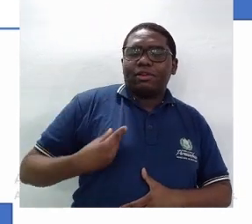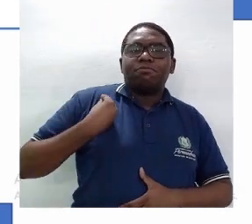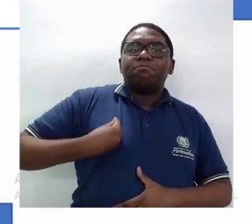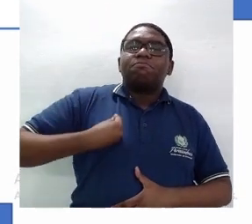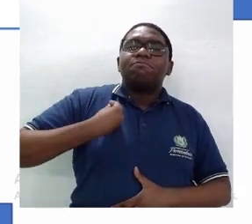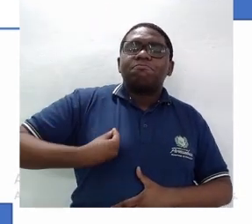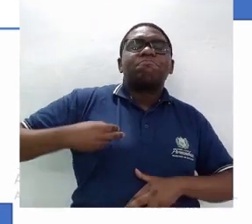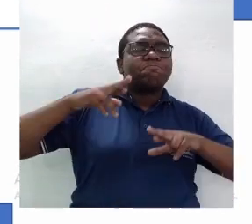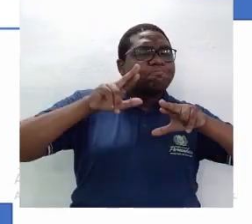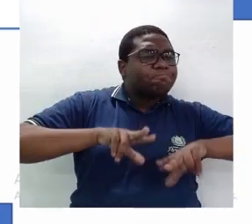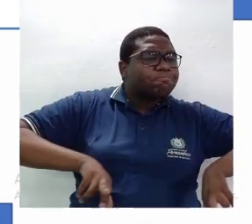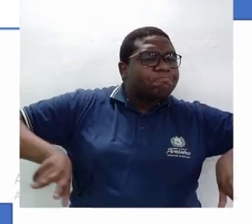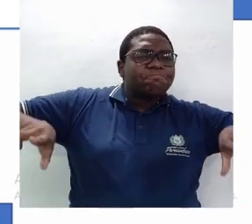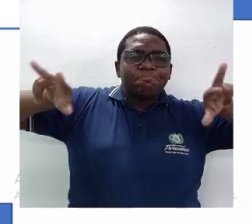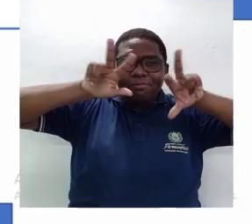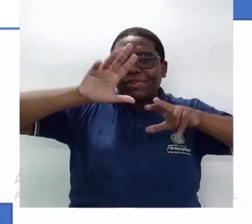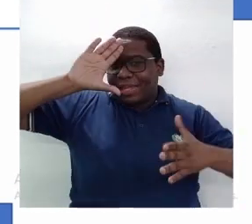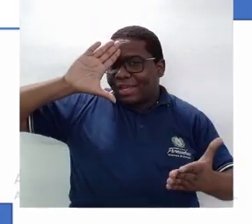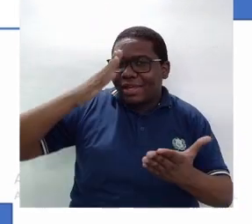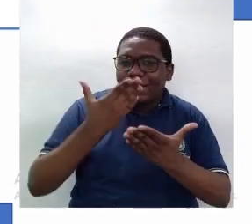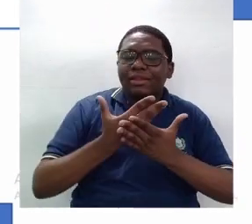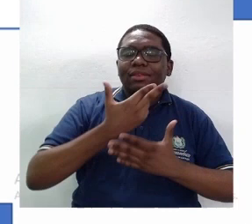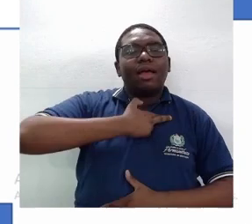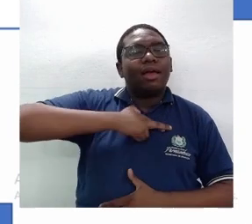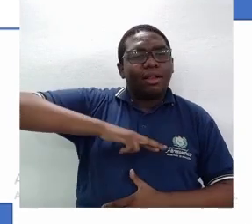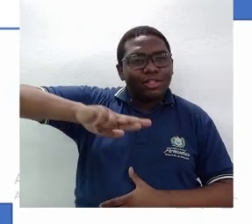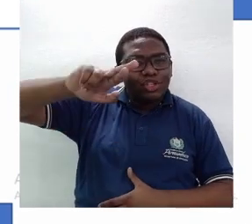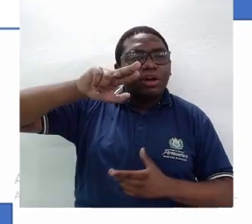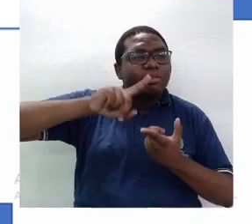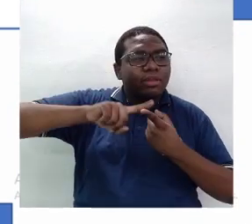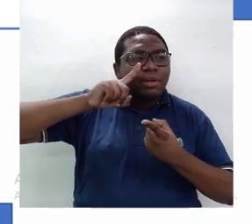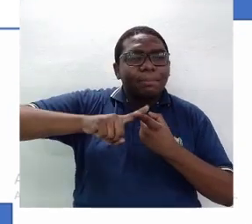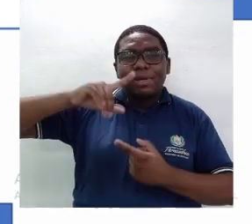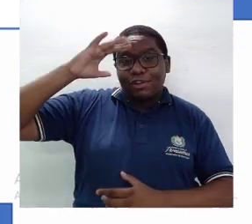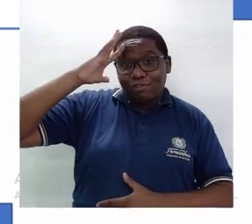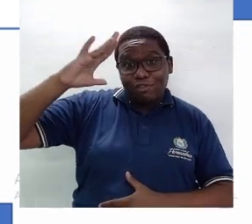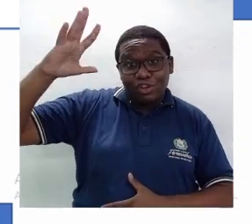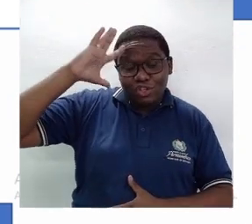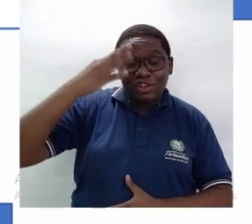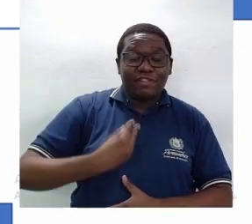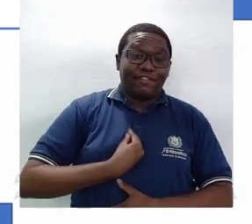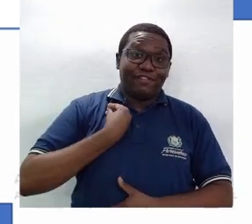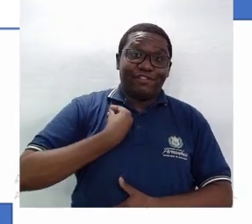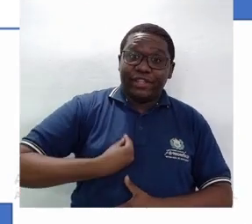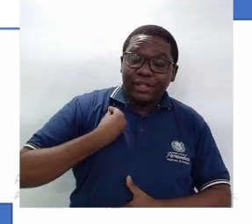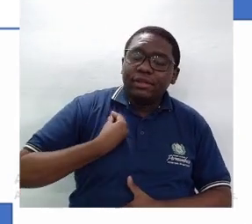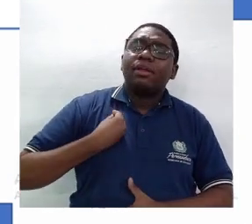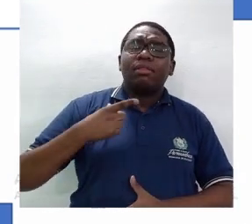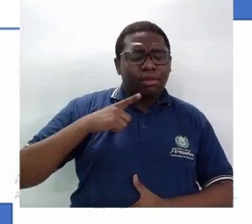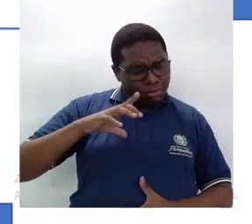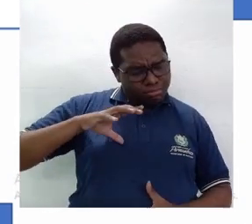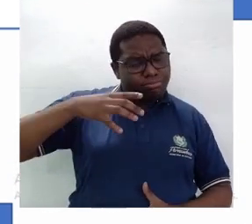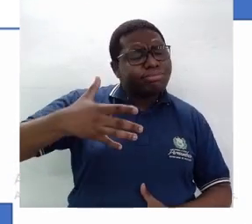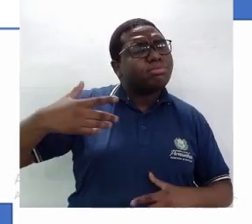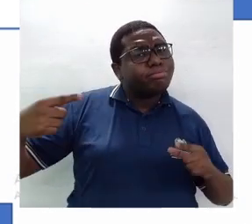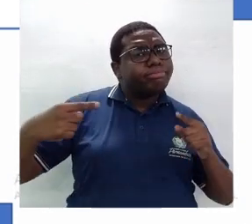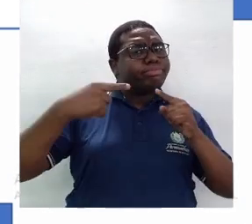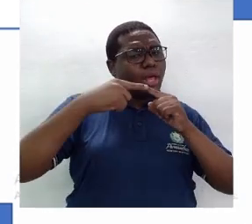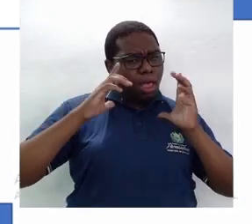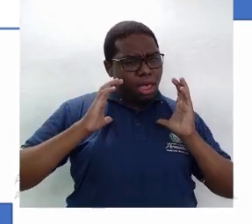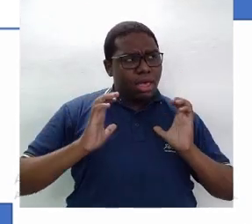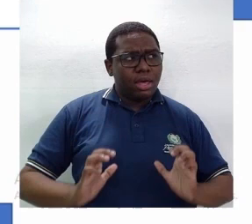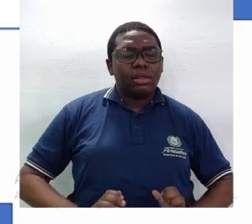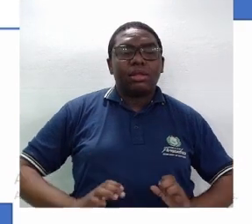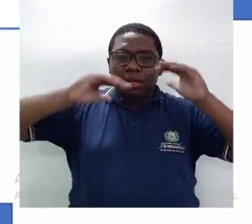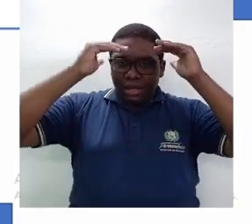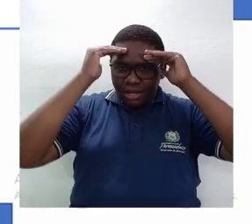das diversas crenças religiosas e filosofias de vida como atitude ética de